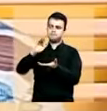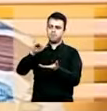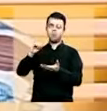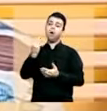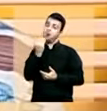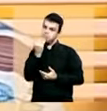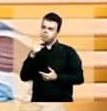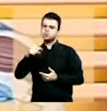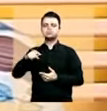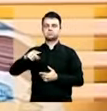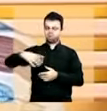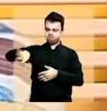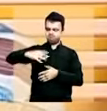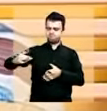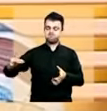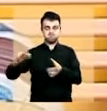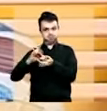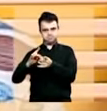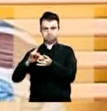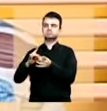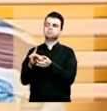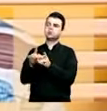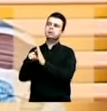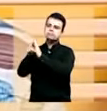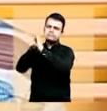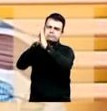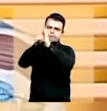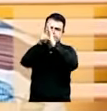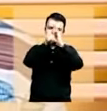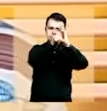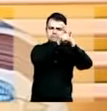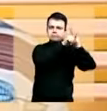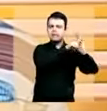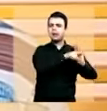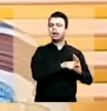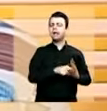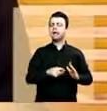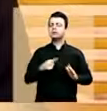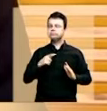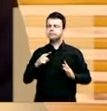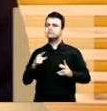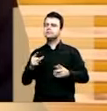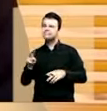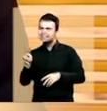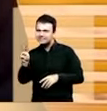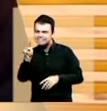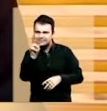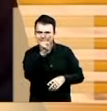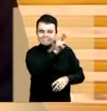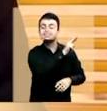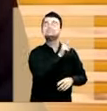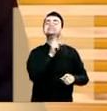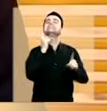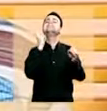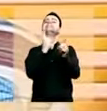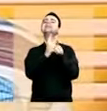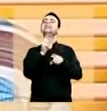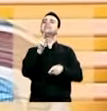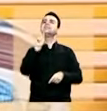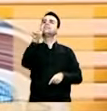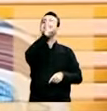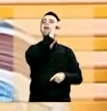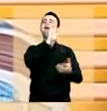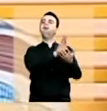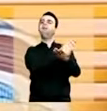Alimentos, né, que estamos fazendo esse levantamento, porque a gente também, nós vimos